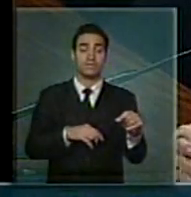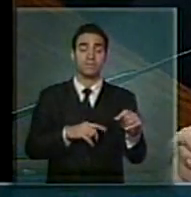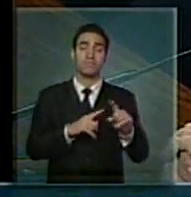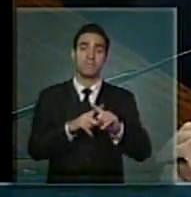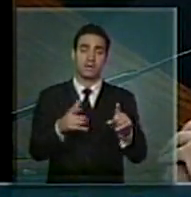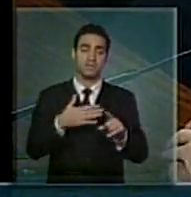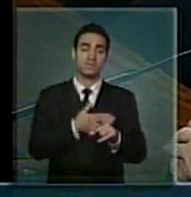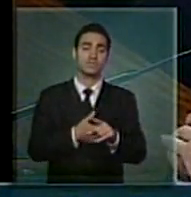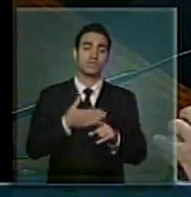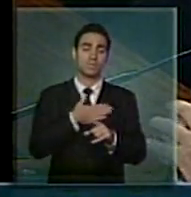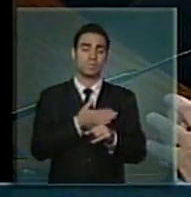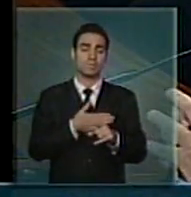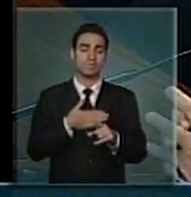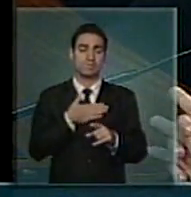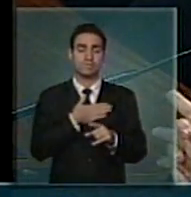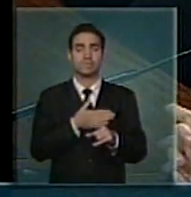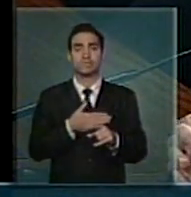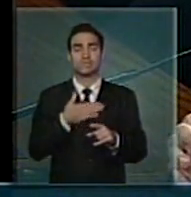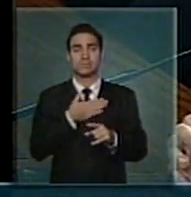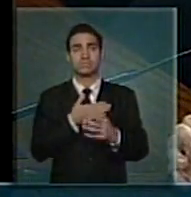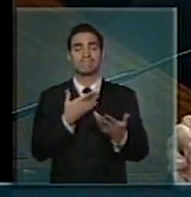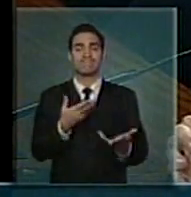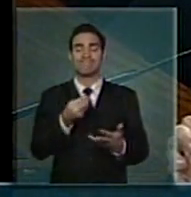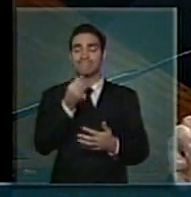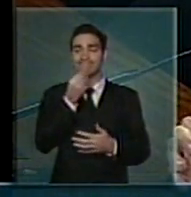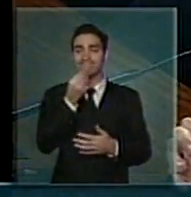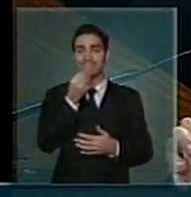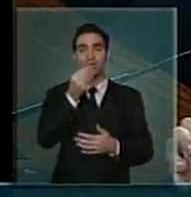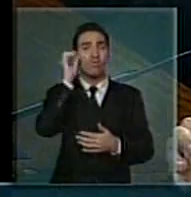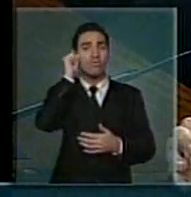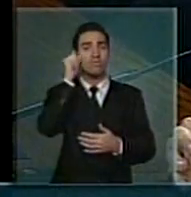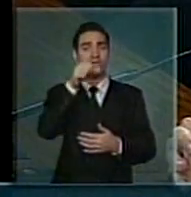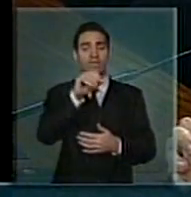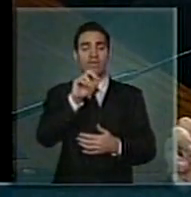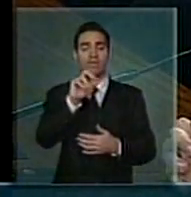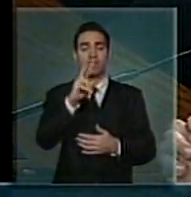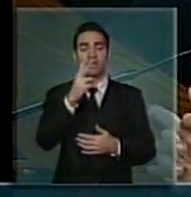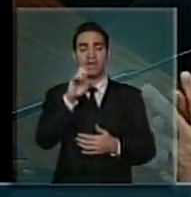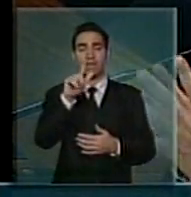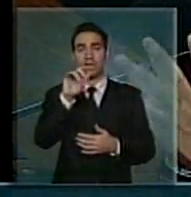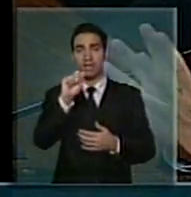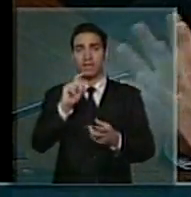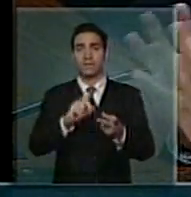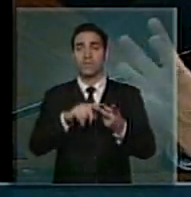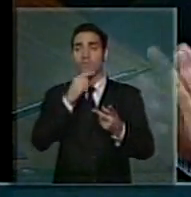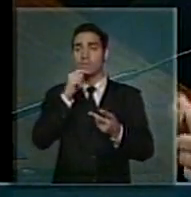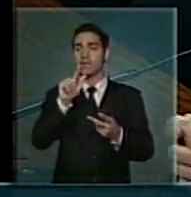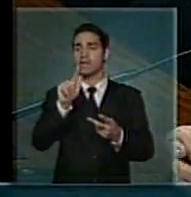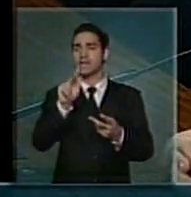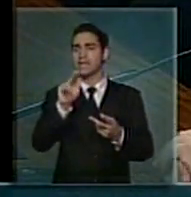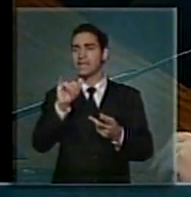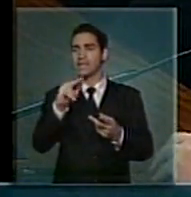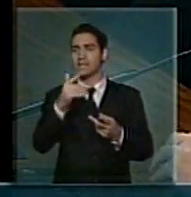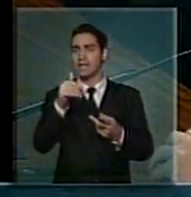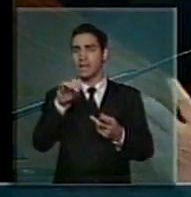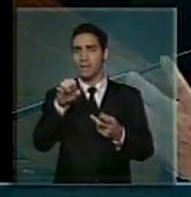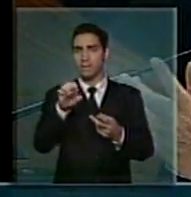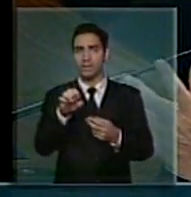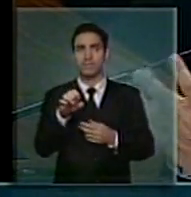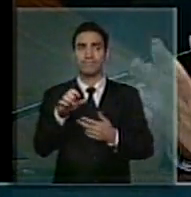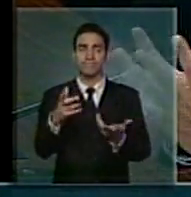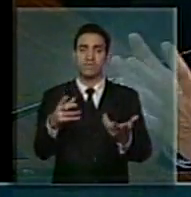de ter ouvido a Helena e o Guilherme, porque acho que eu teria aqui